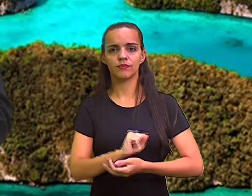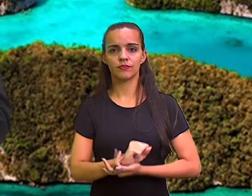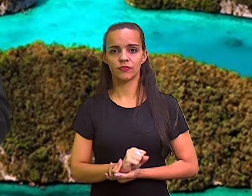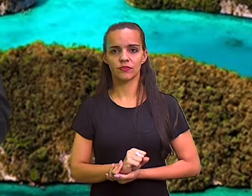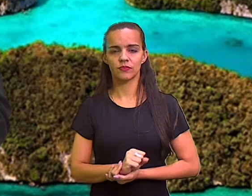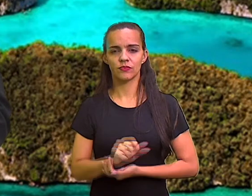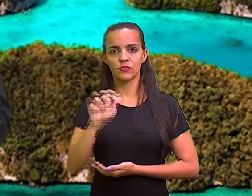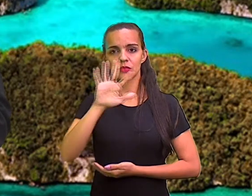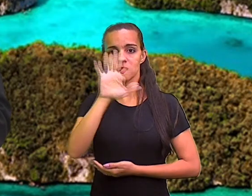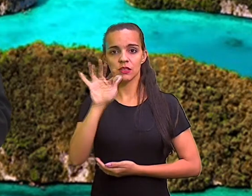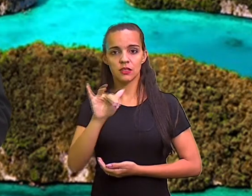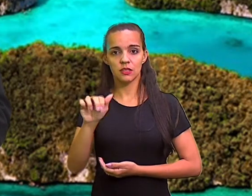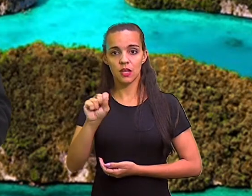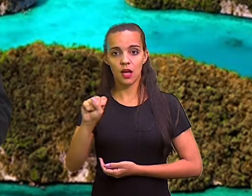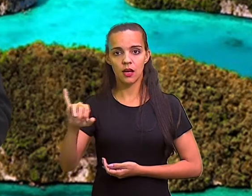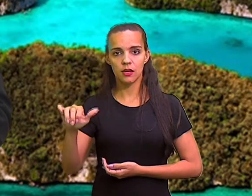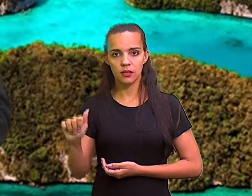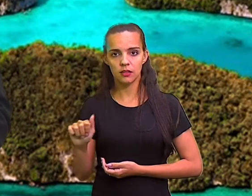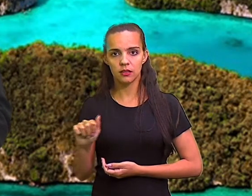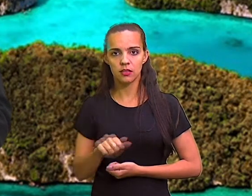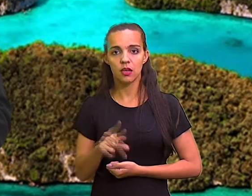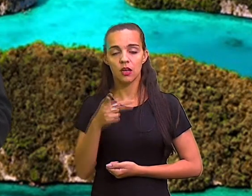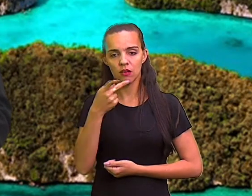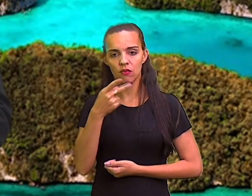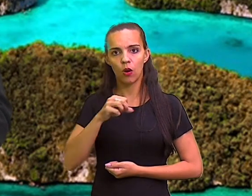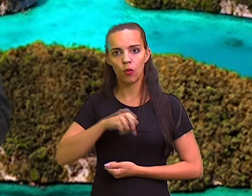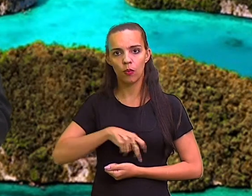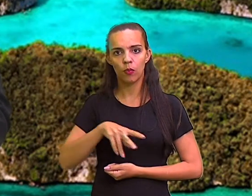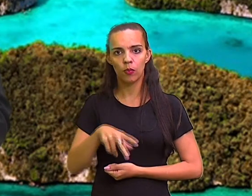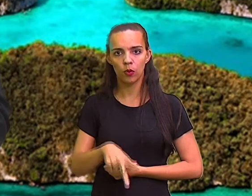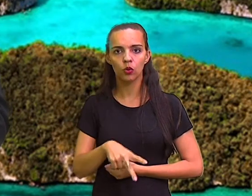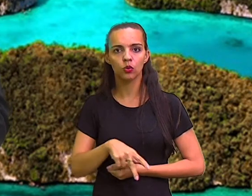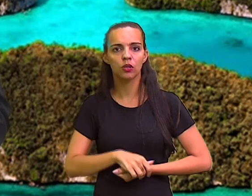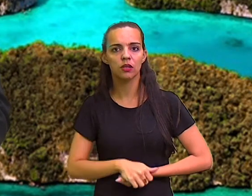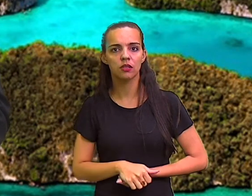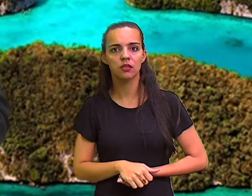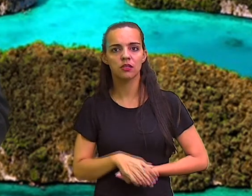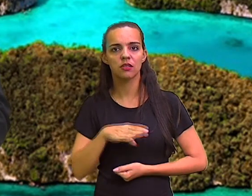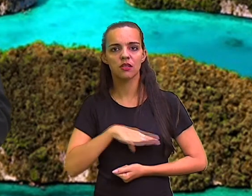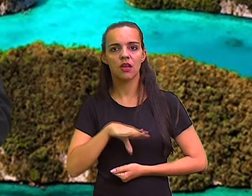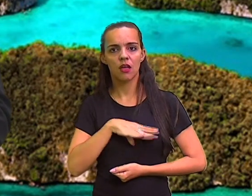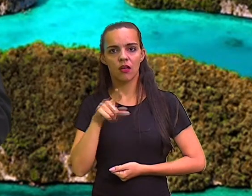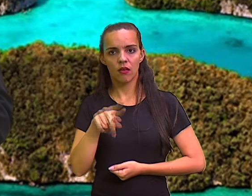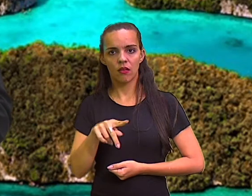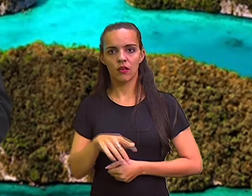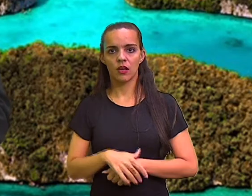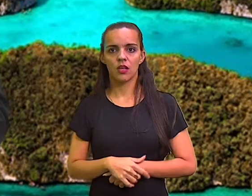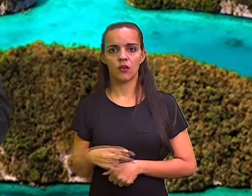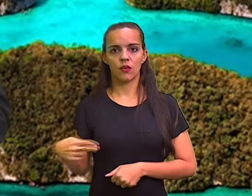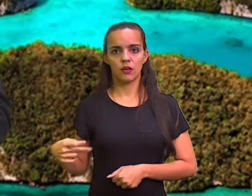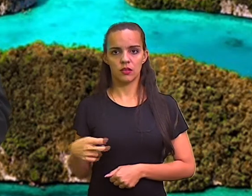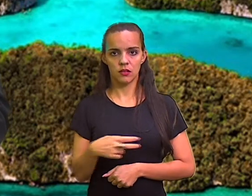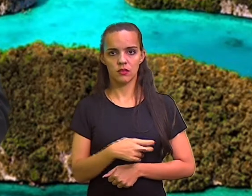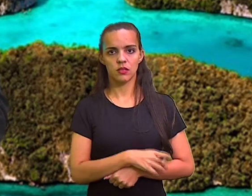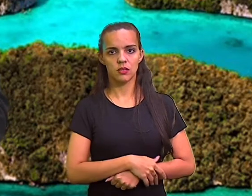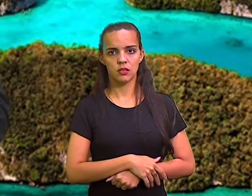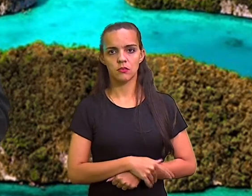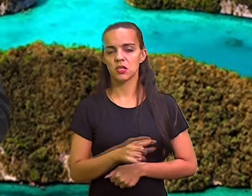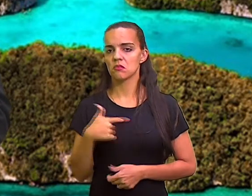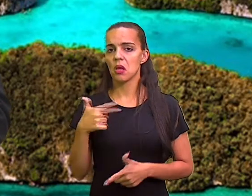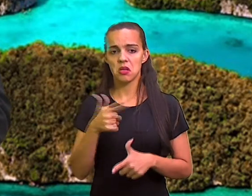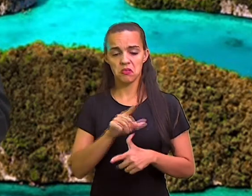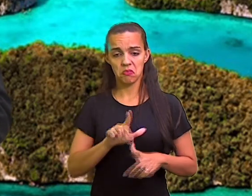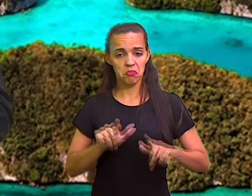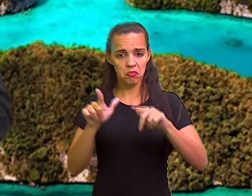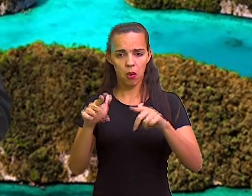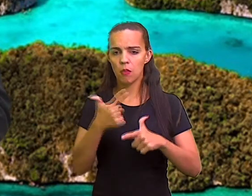da Ásia que fala o português. Então, querendo viajar para o Timor-Leste, vão sem